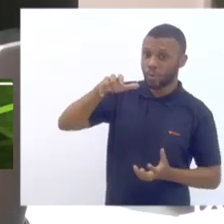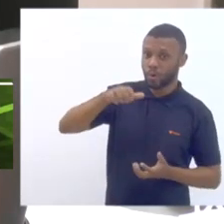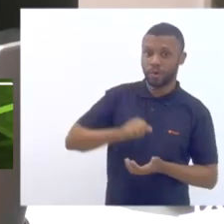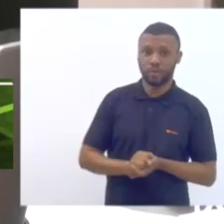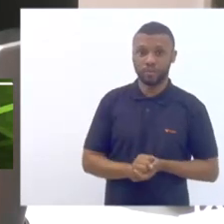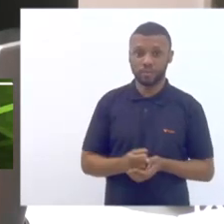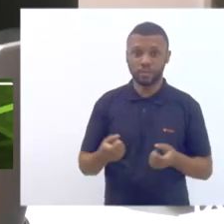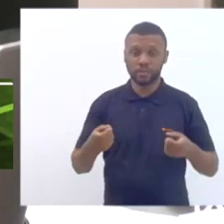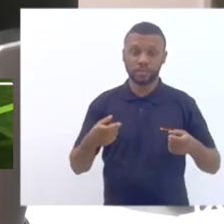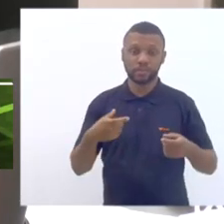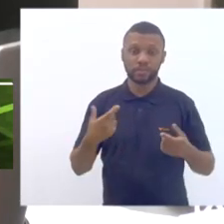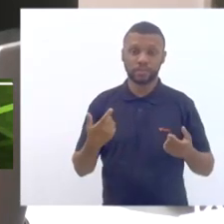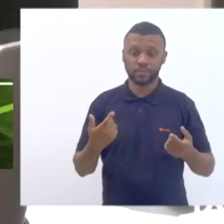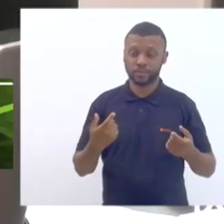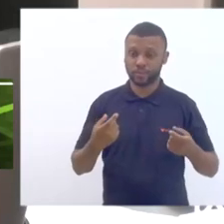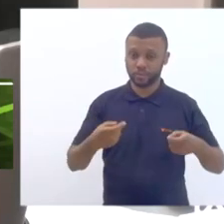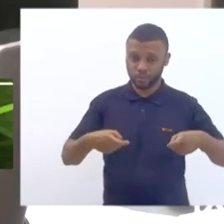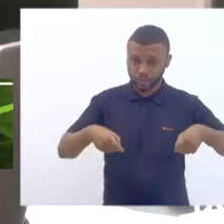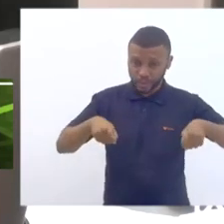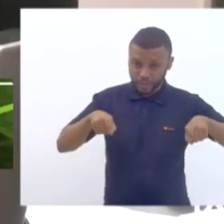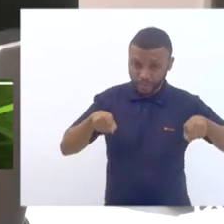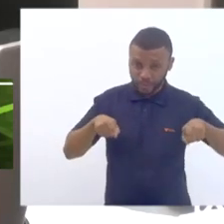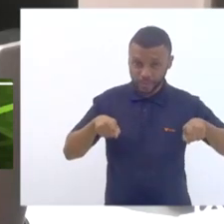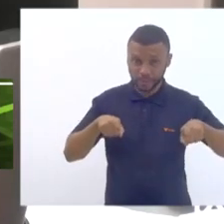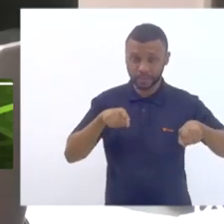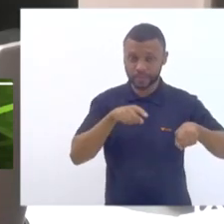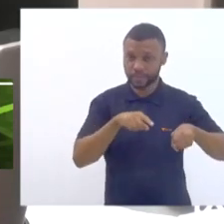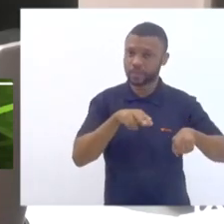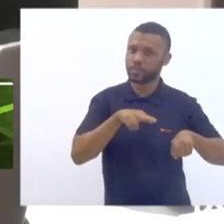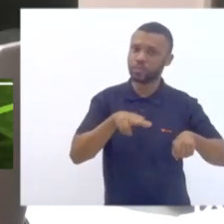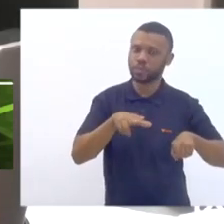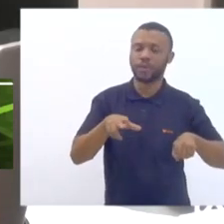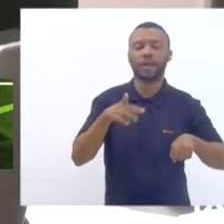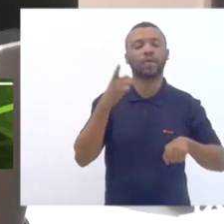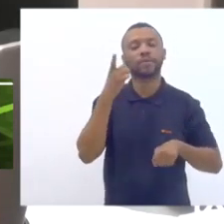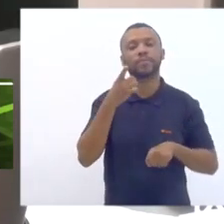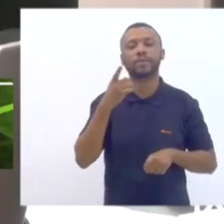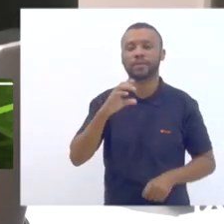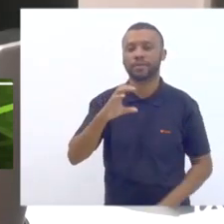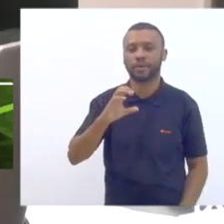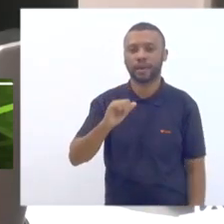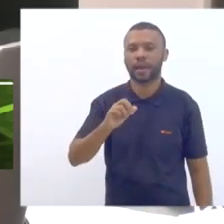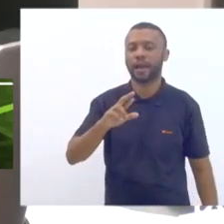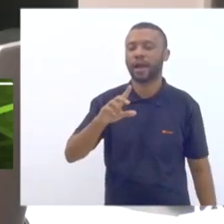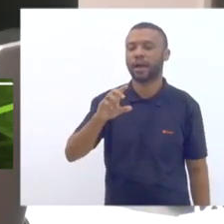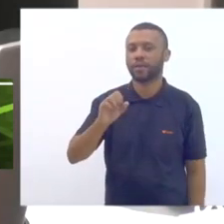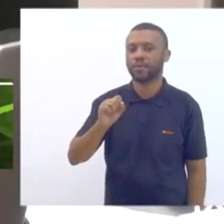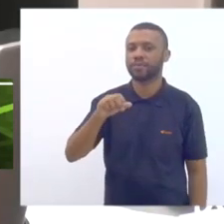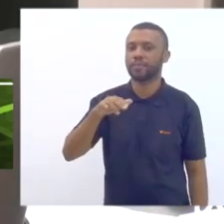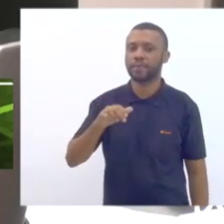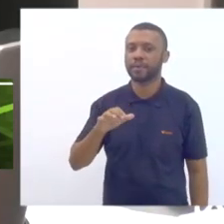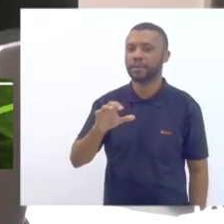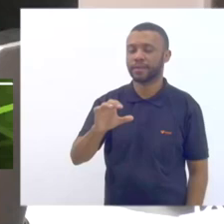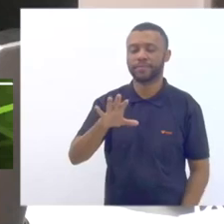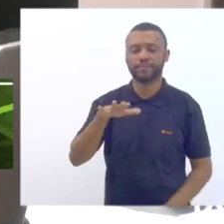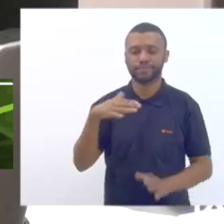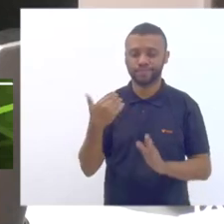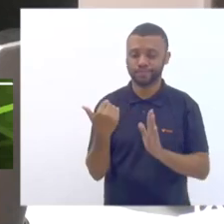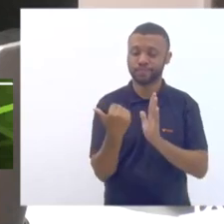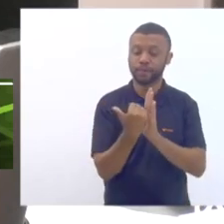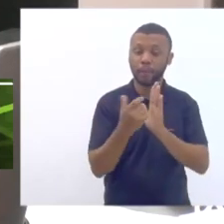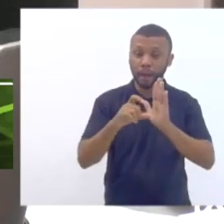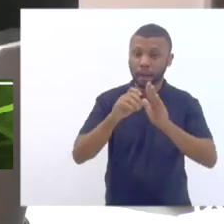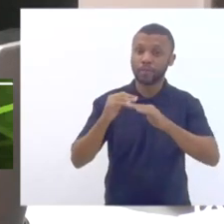que é o deputado Carlos Mink. Assim posto, nos termos do parágrafo único do artigo